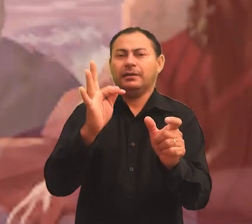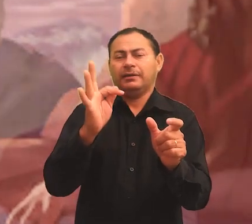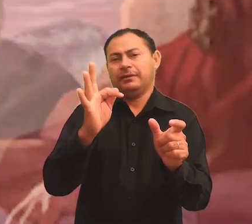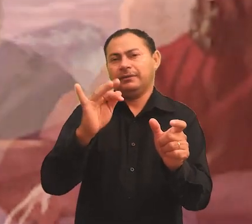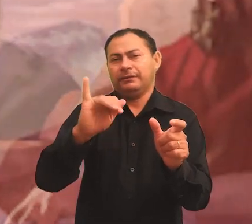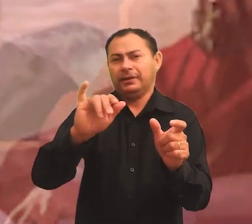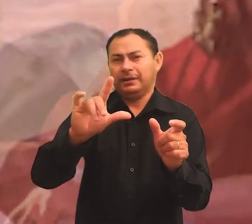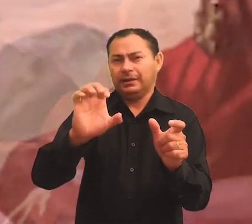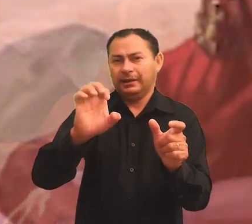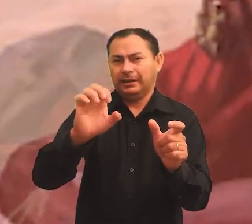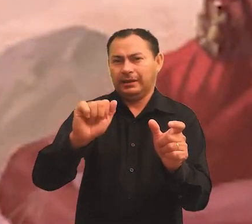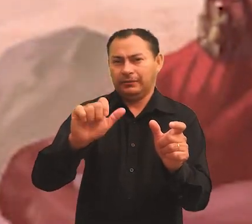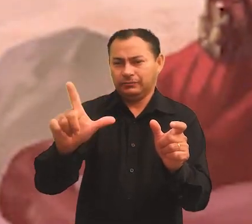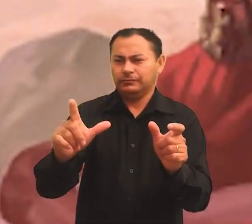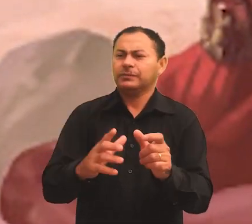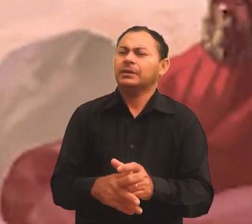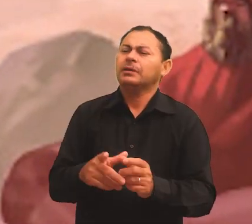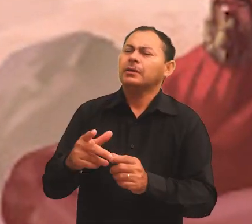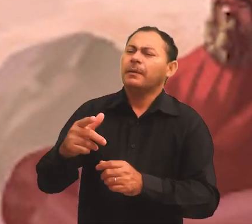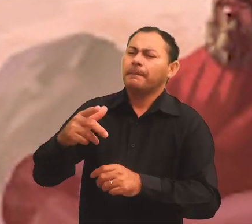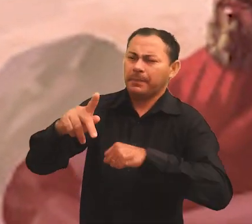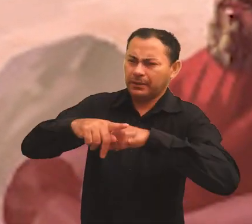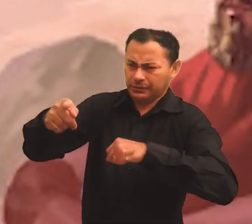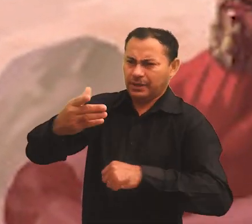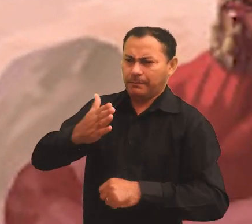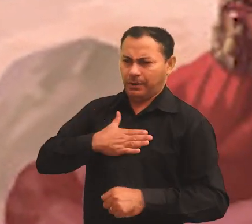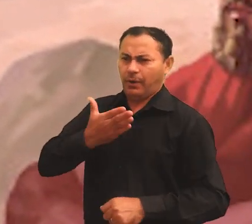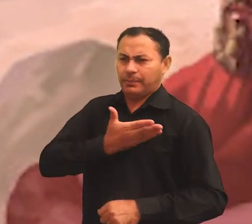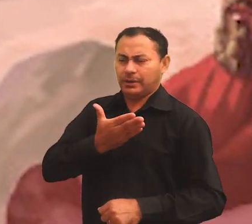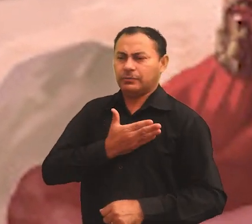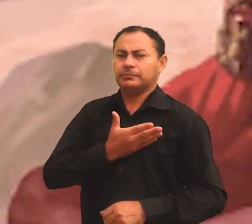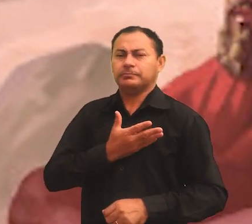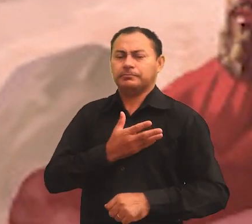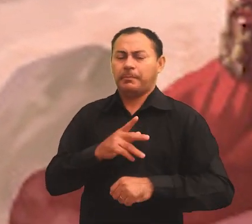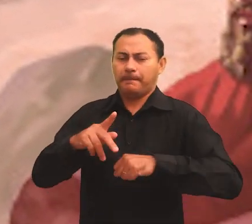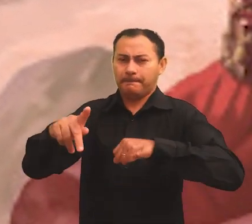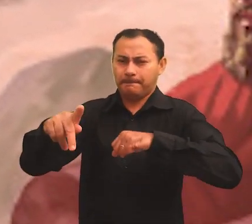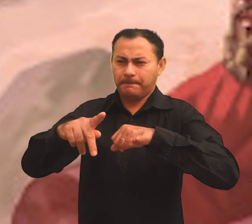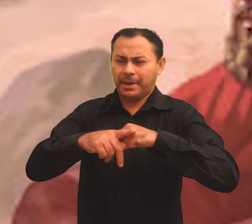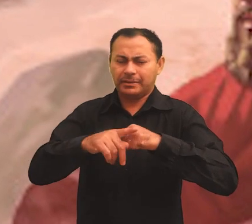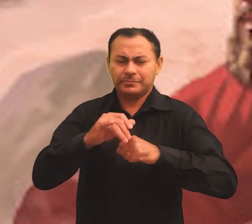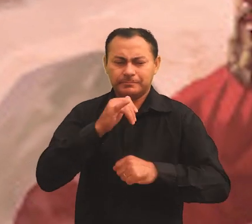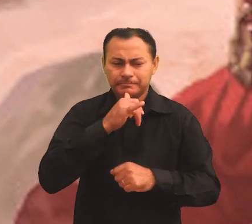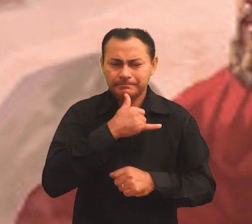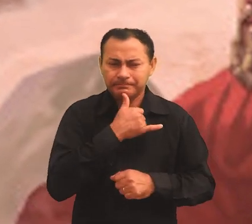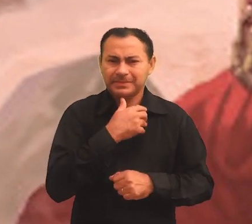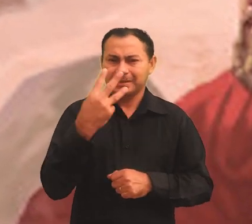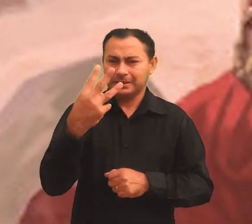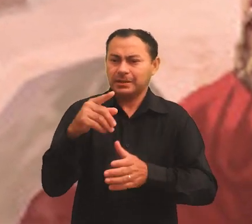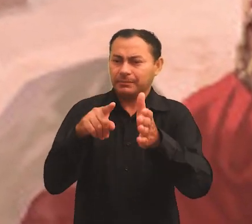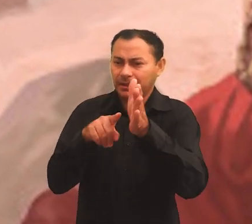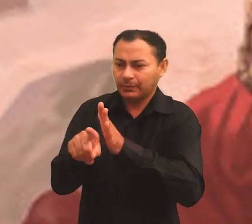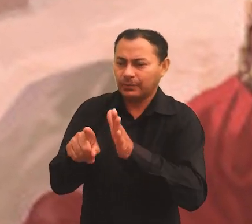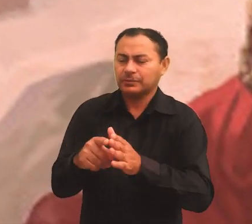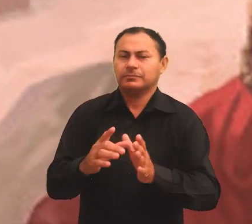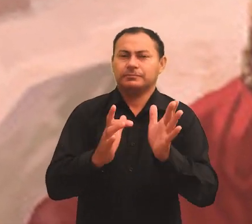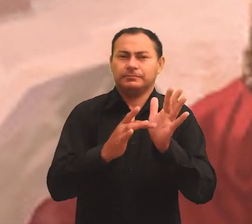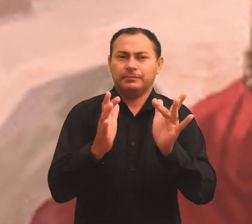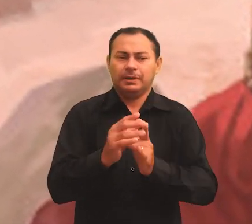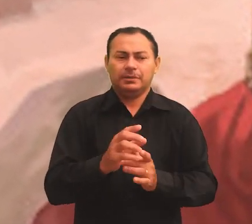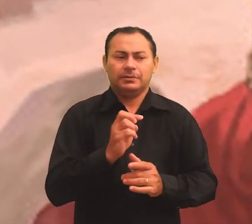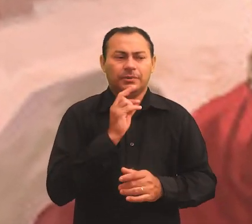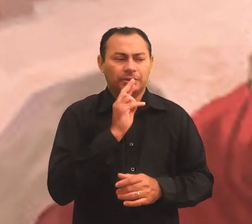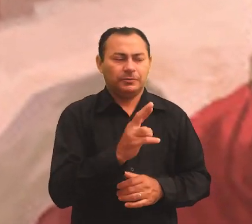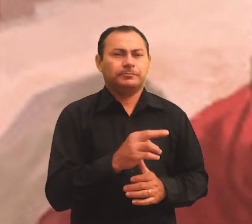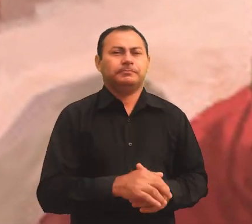filéu. Pedro, você é meu amigo? Pedro, então, triste por causa dessa terceira pergunta de